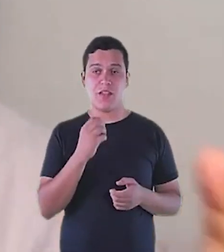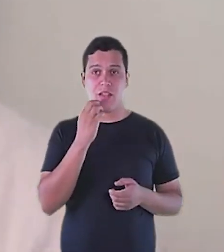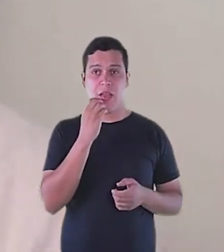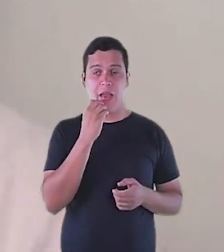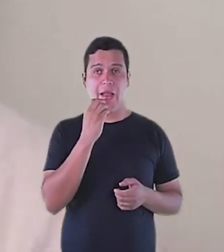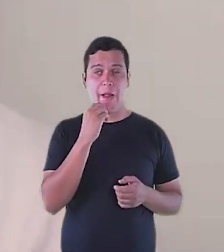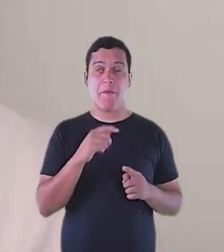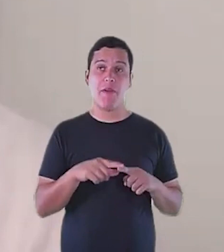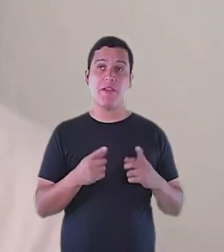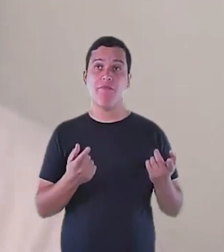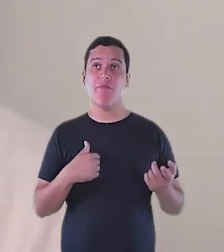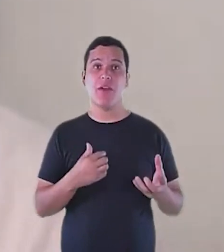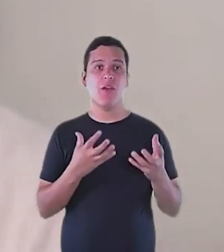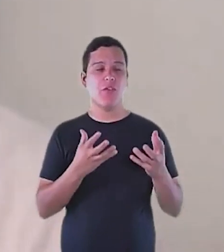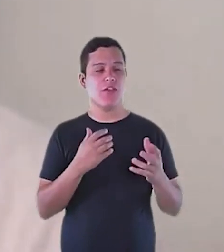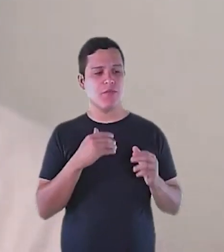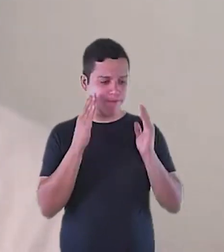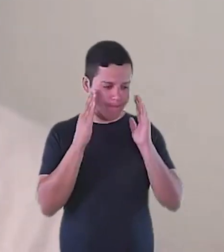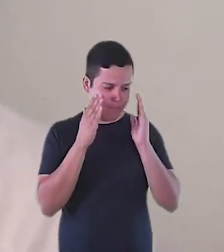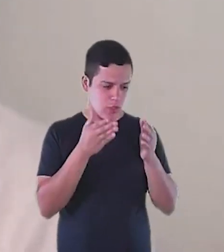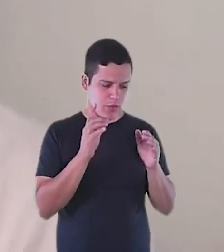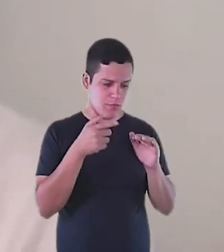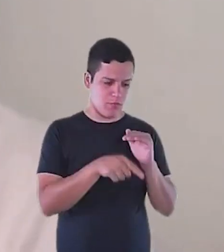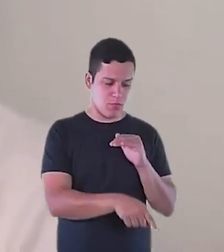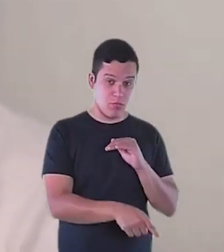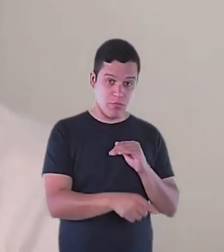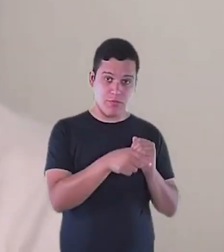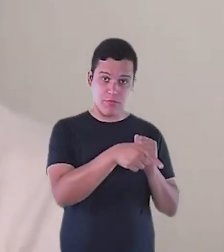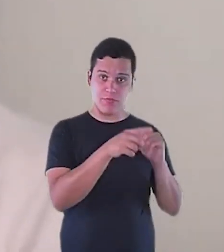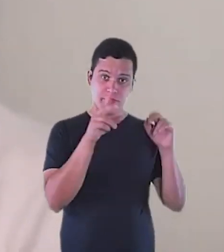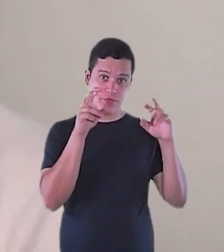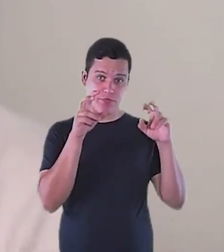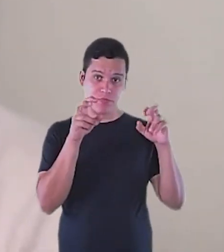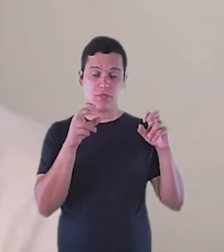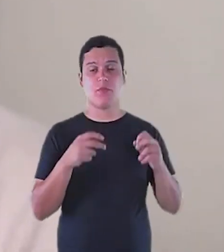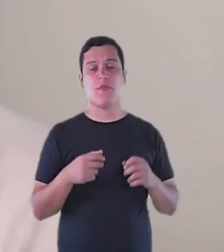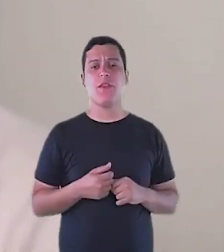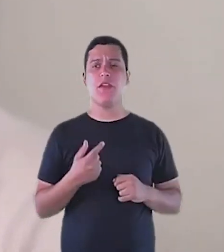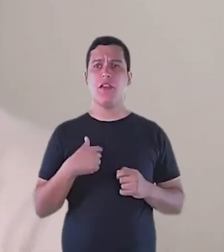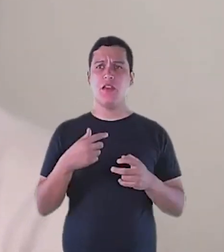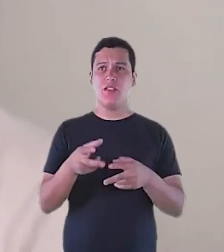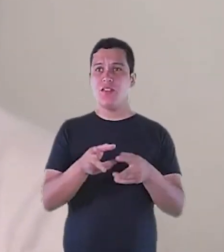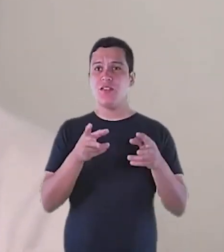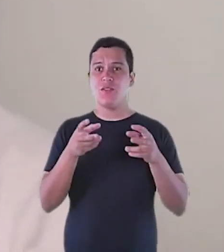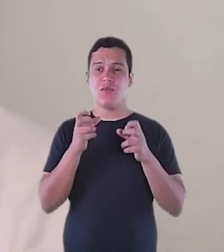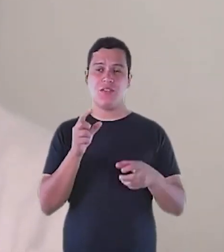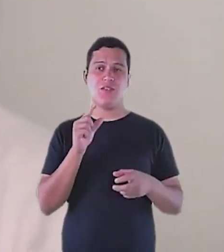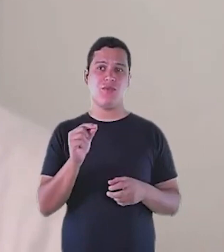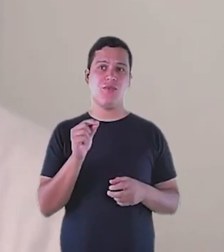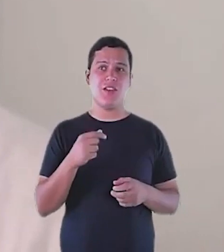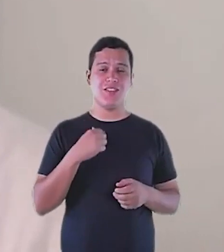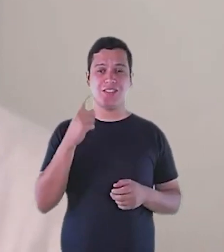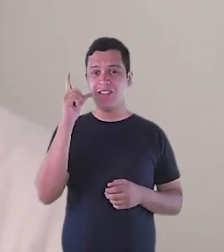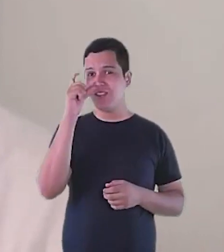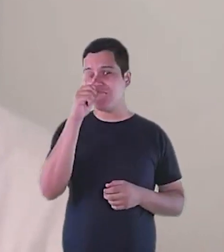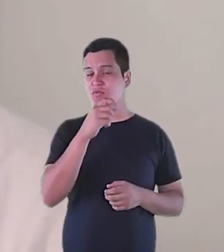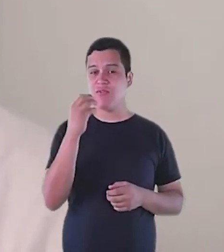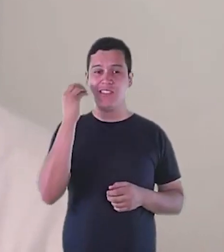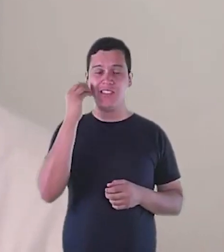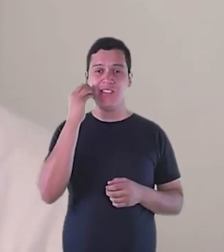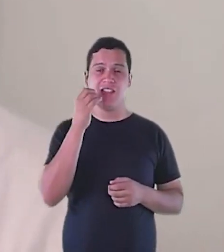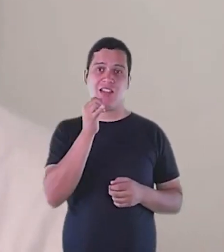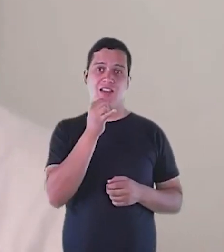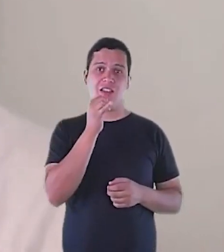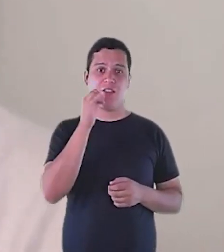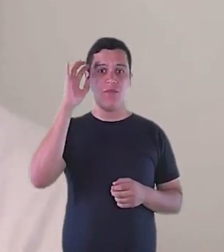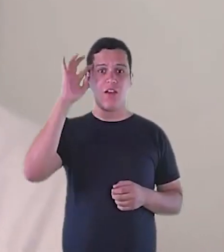um olhar mais aprofundado sobre esse assunto. Então eu percebi que seria uma ilusão tentar resolver tudo